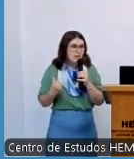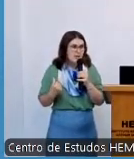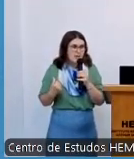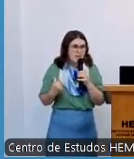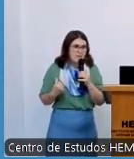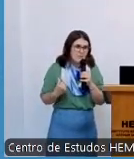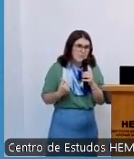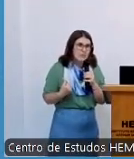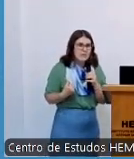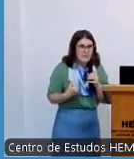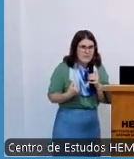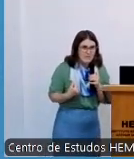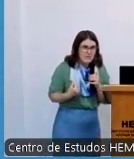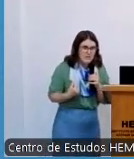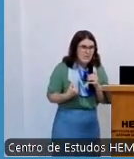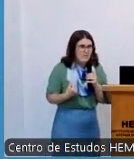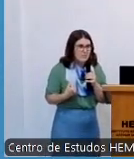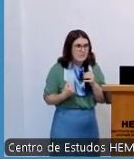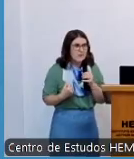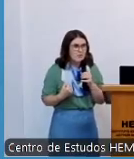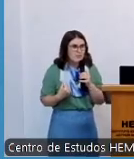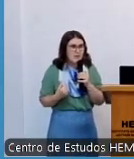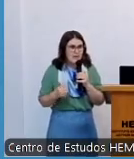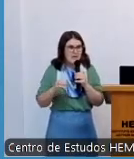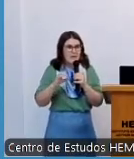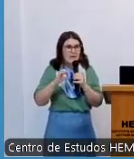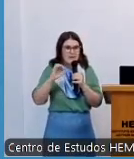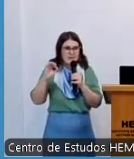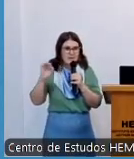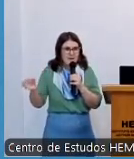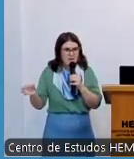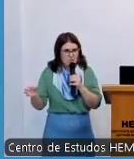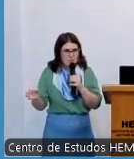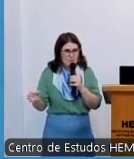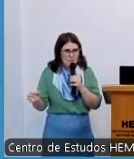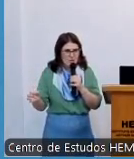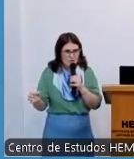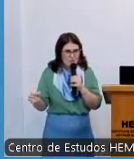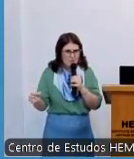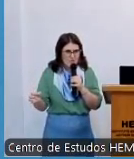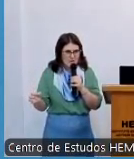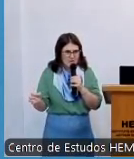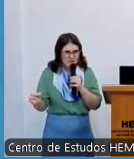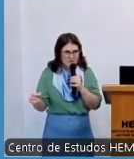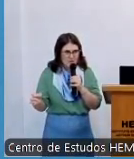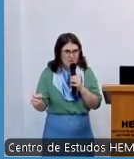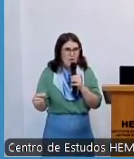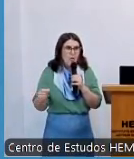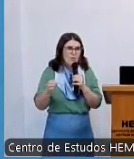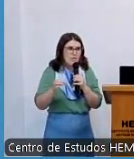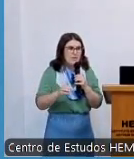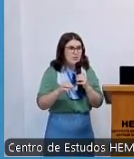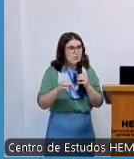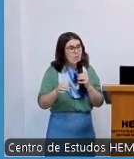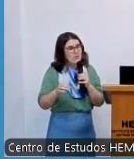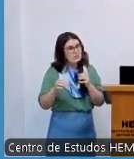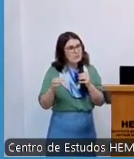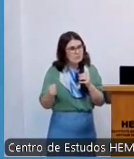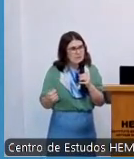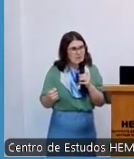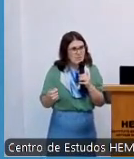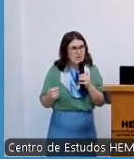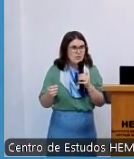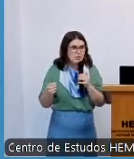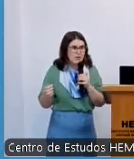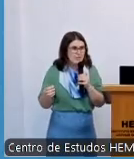Tinha uma das áreas temáticas especiais, era aquela a critério do Comitê de Ética em Pesquisa. Ou seja, quando